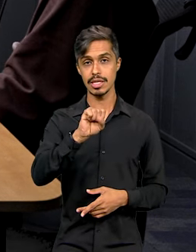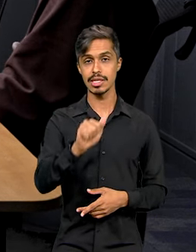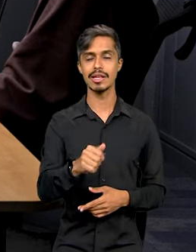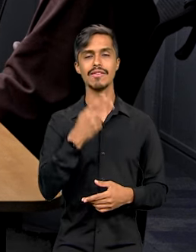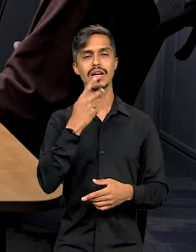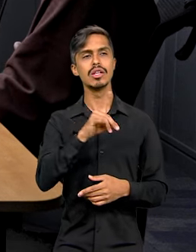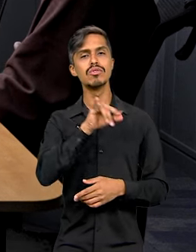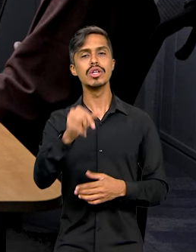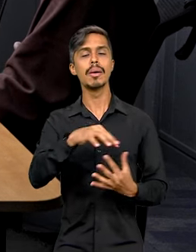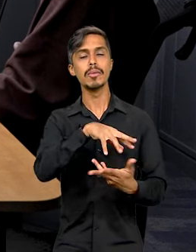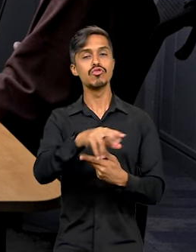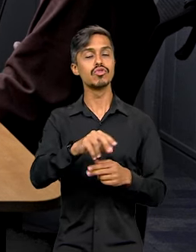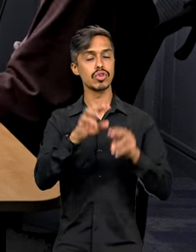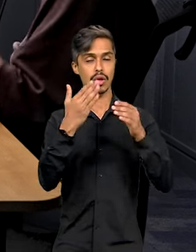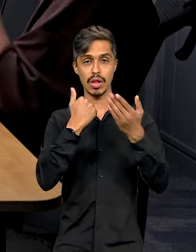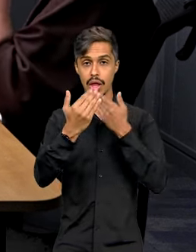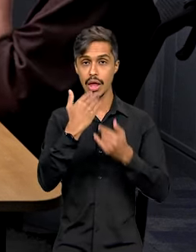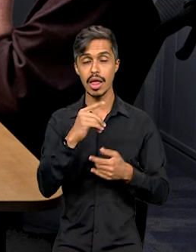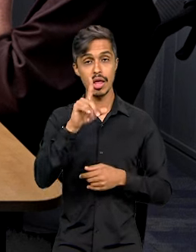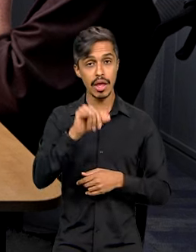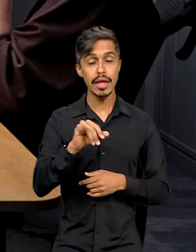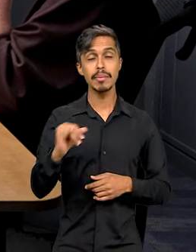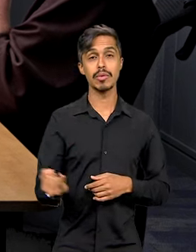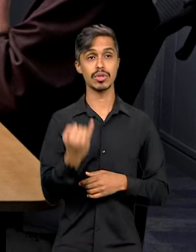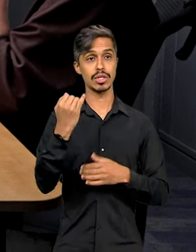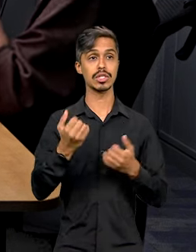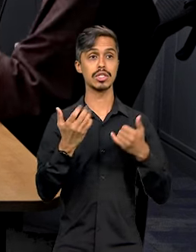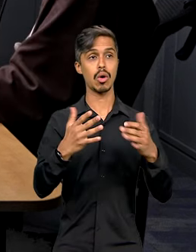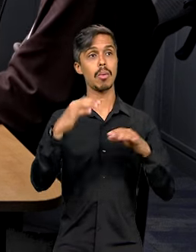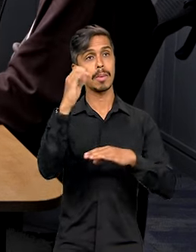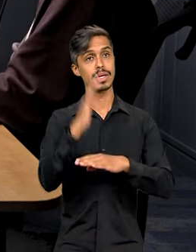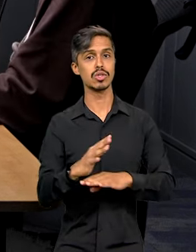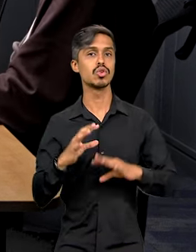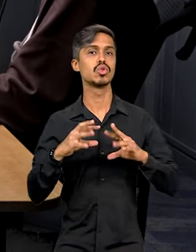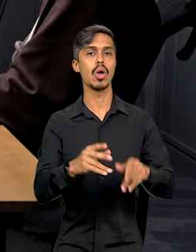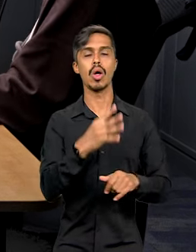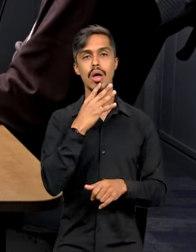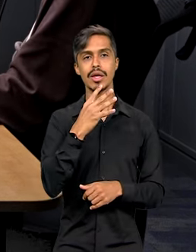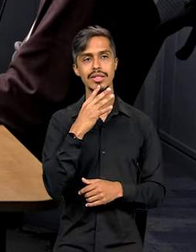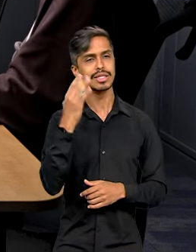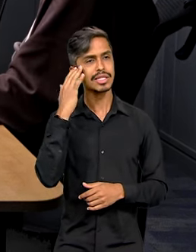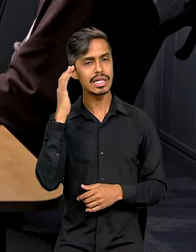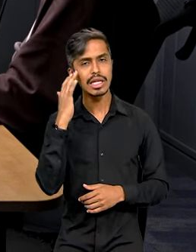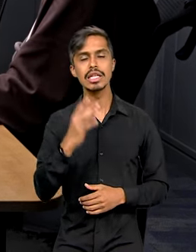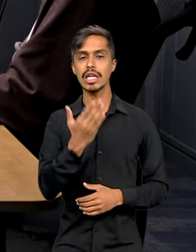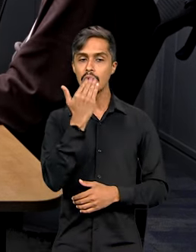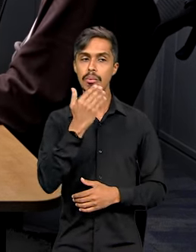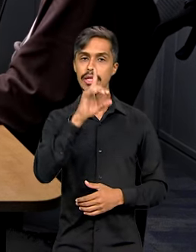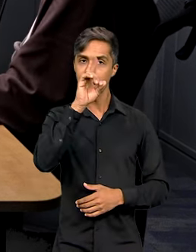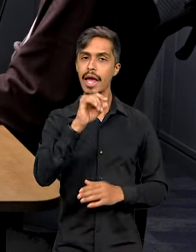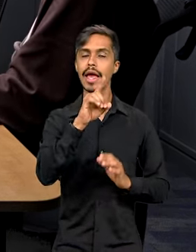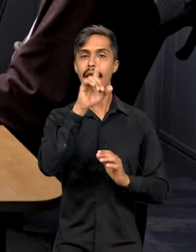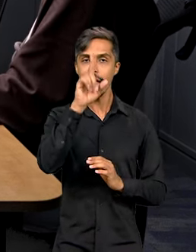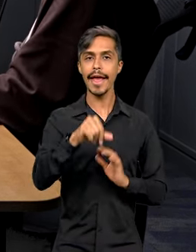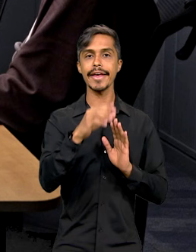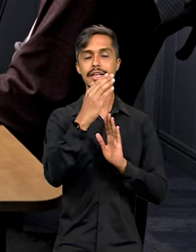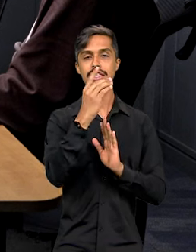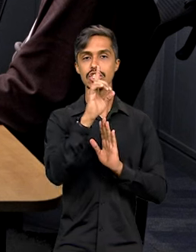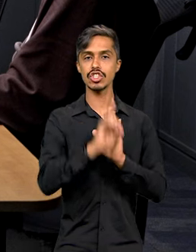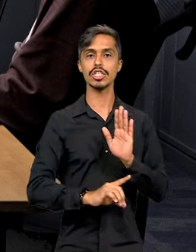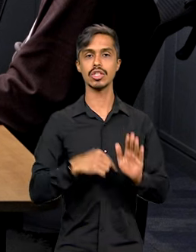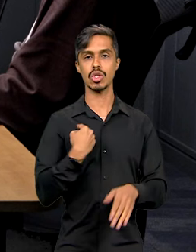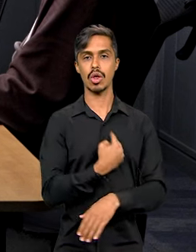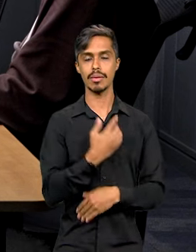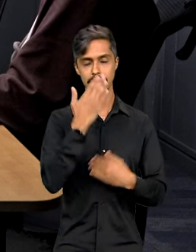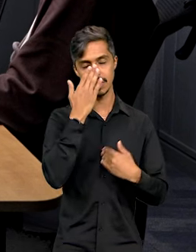Mundial da Alimentação esse dia tão importante para que o Brasil conheça e entenda que a alimentação é um direito né então agradeço